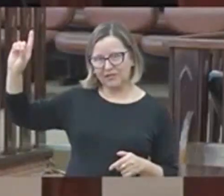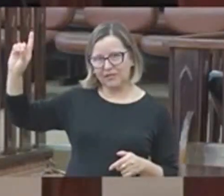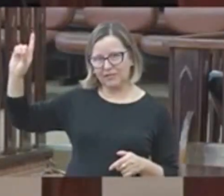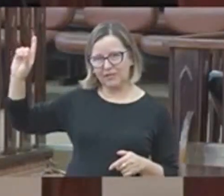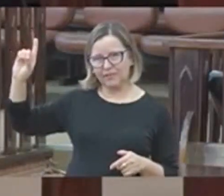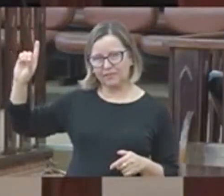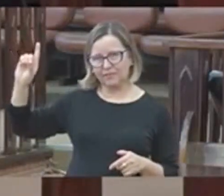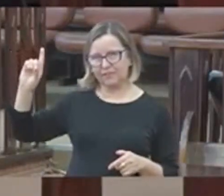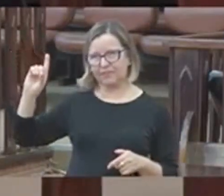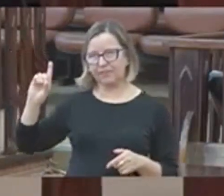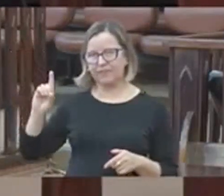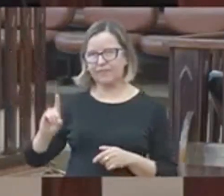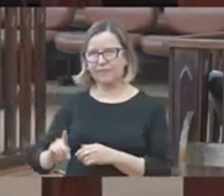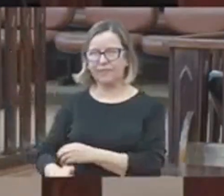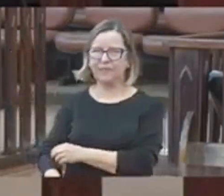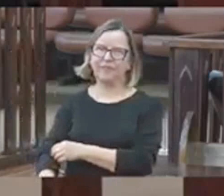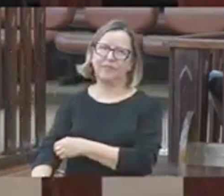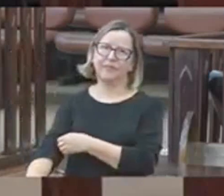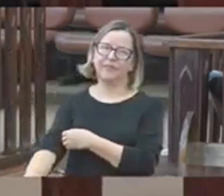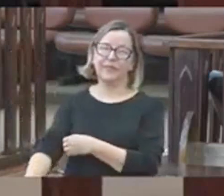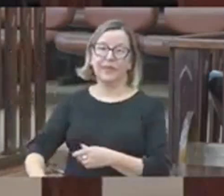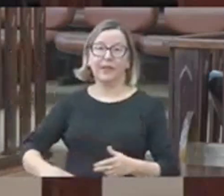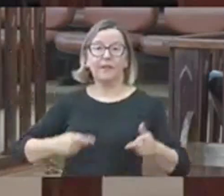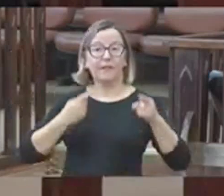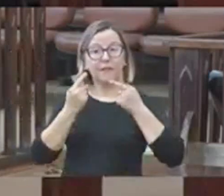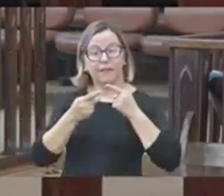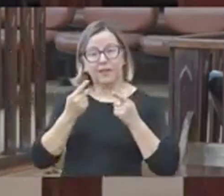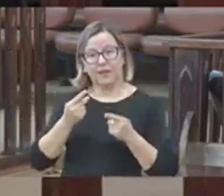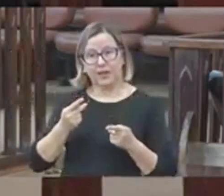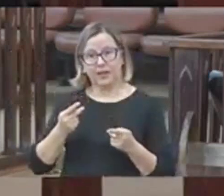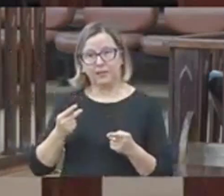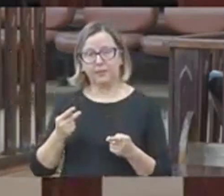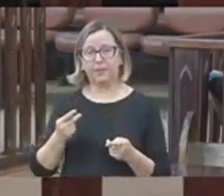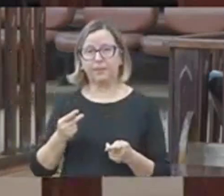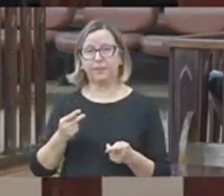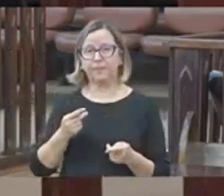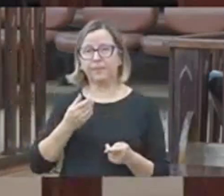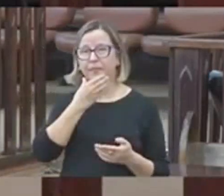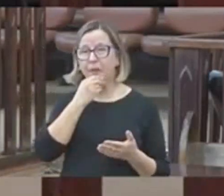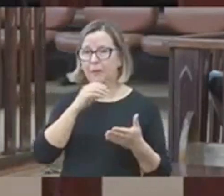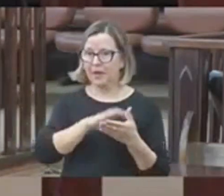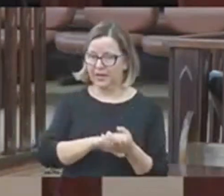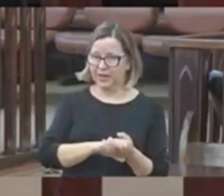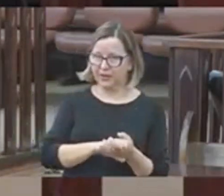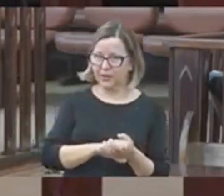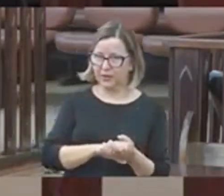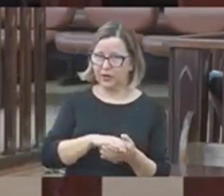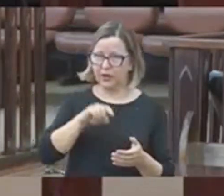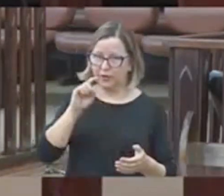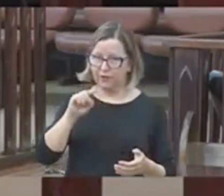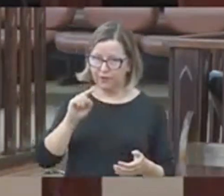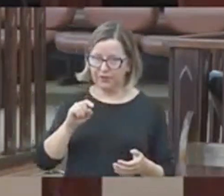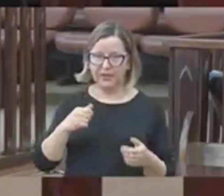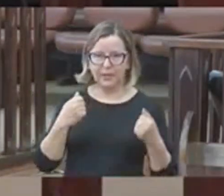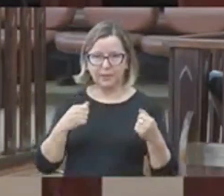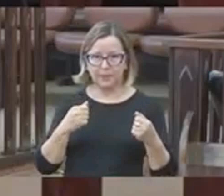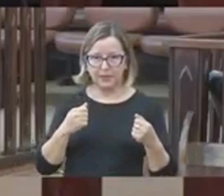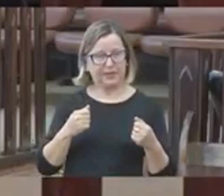de machismo ou de feminismo, diz assim: marido, você precisa governar a sua casa.